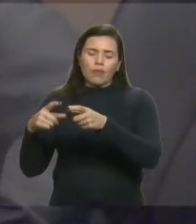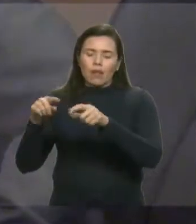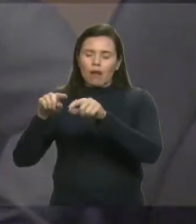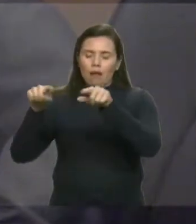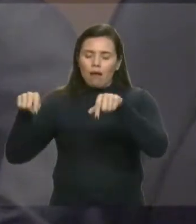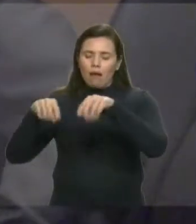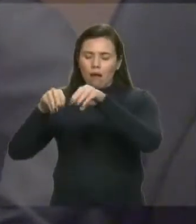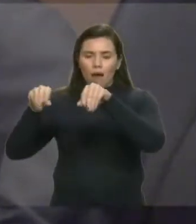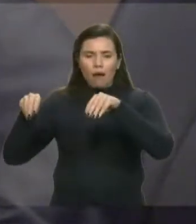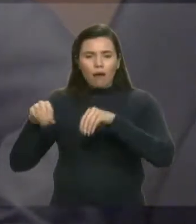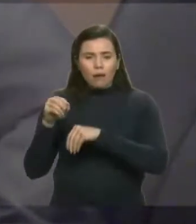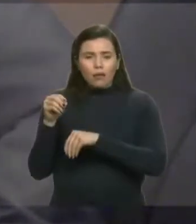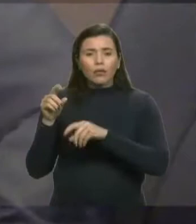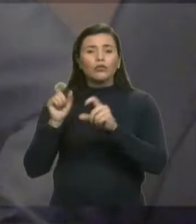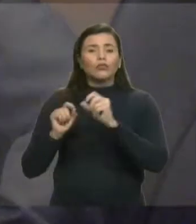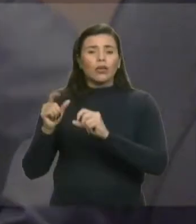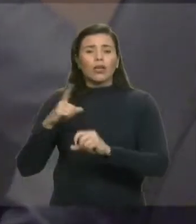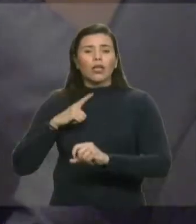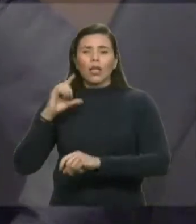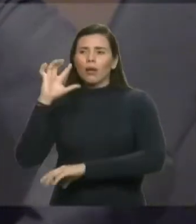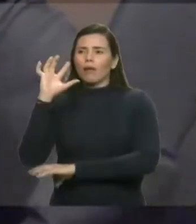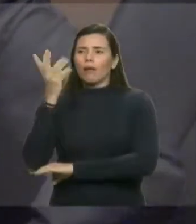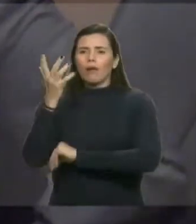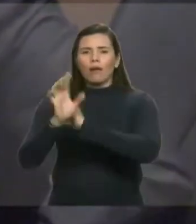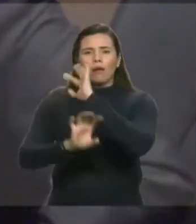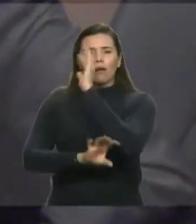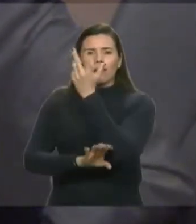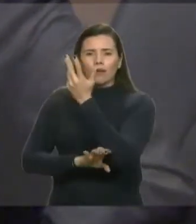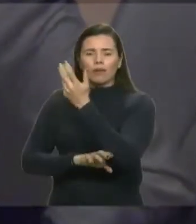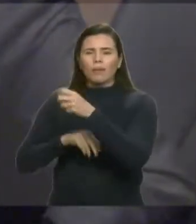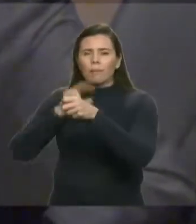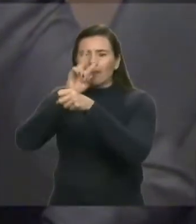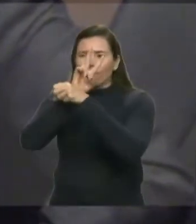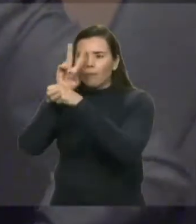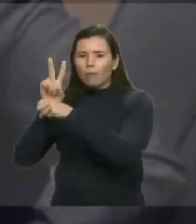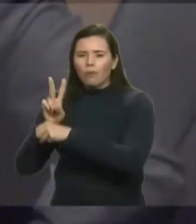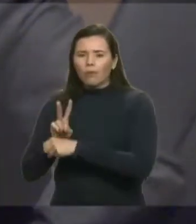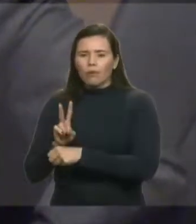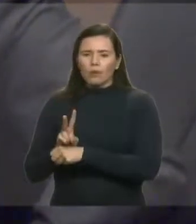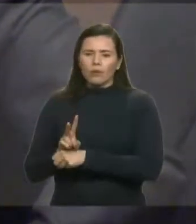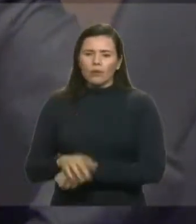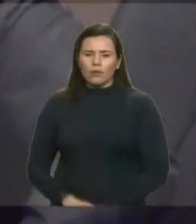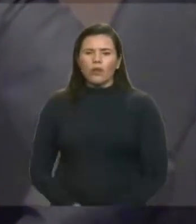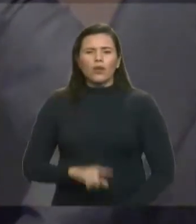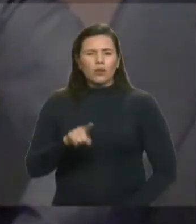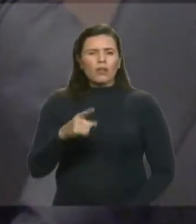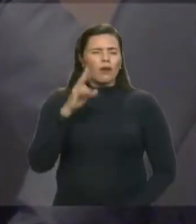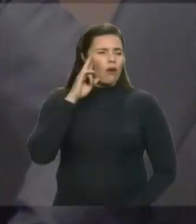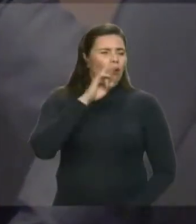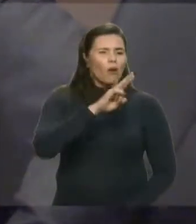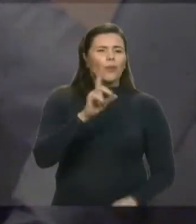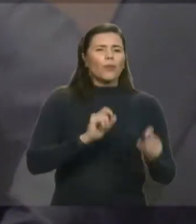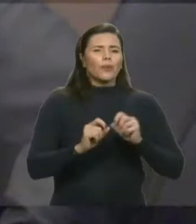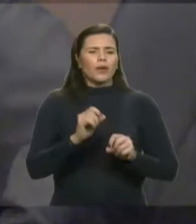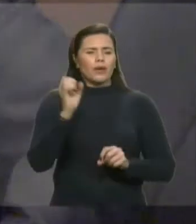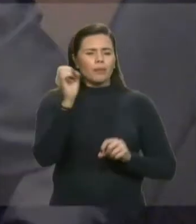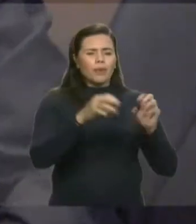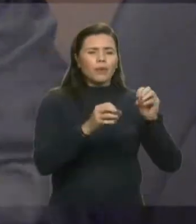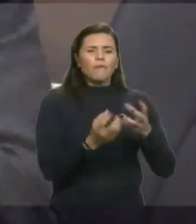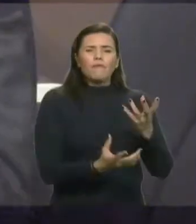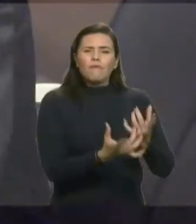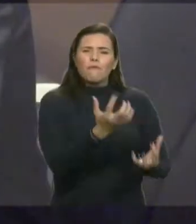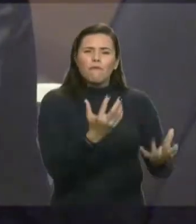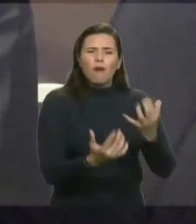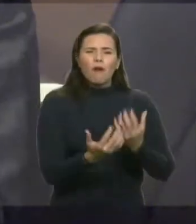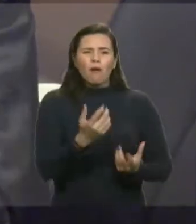sabe que é a pré-Amazônia. Então, você tem esse problema de queimada, desmatamento, todo ano acontece isso.